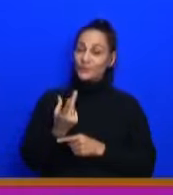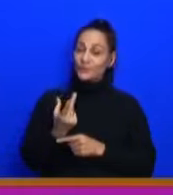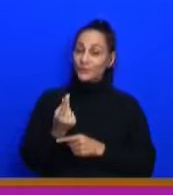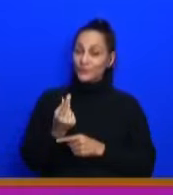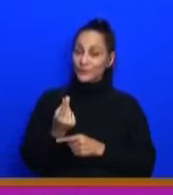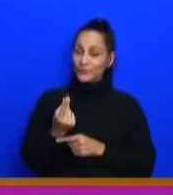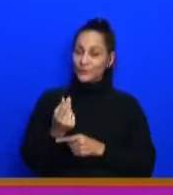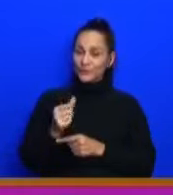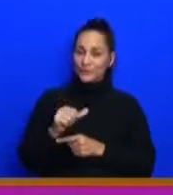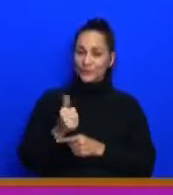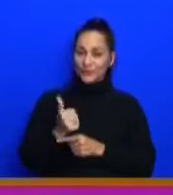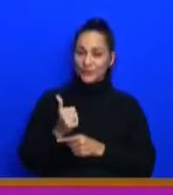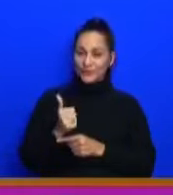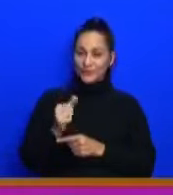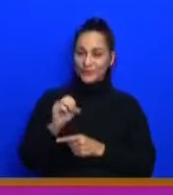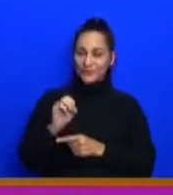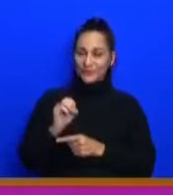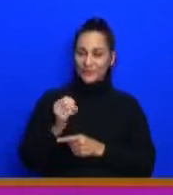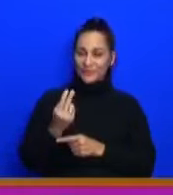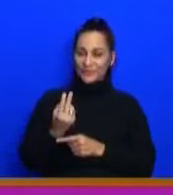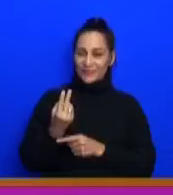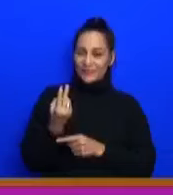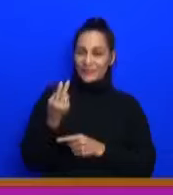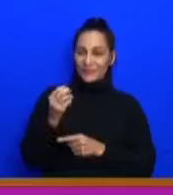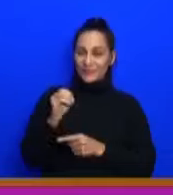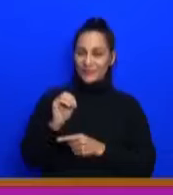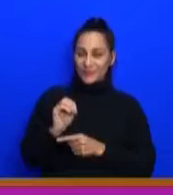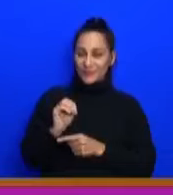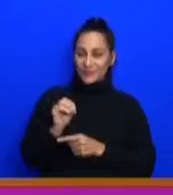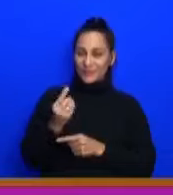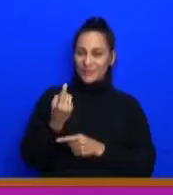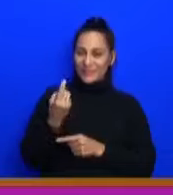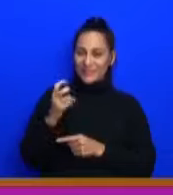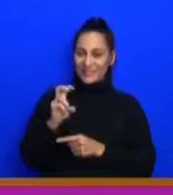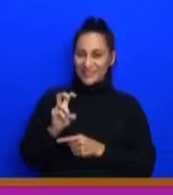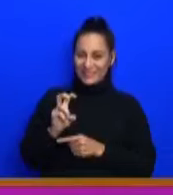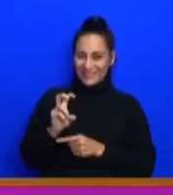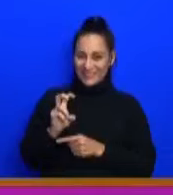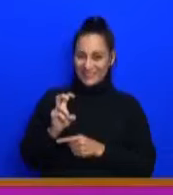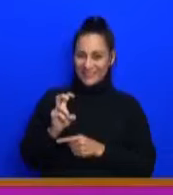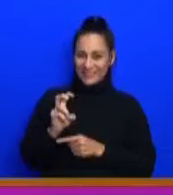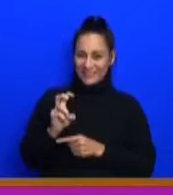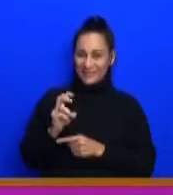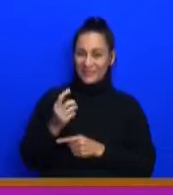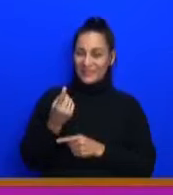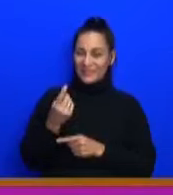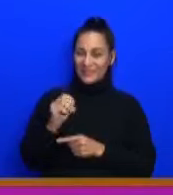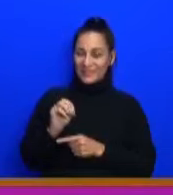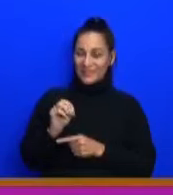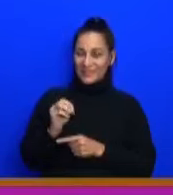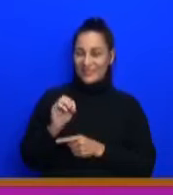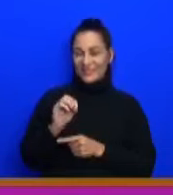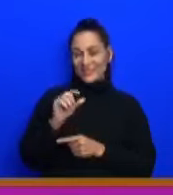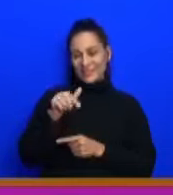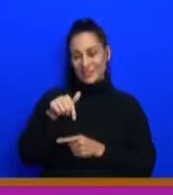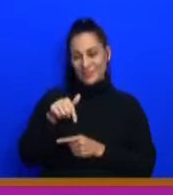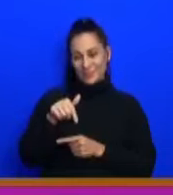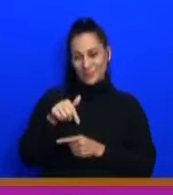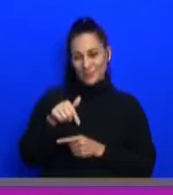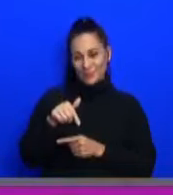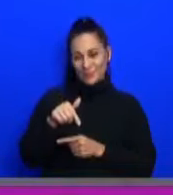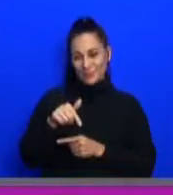18, 12, 11, 02, 20, 15, 10 e